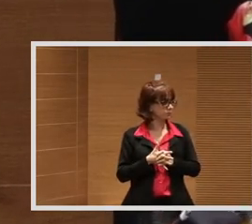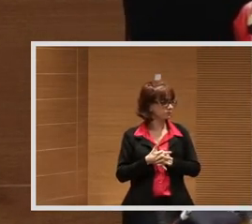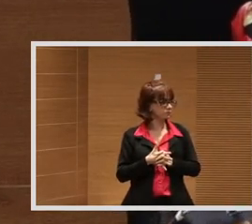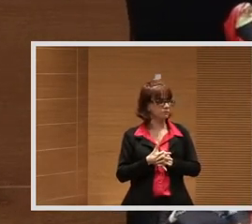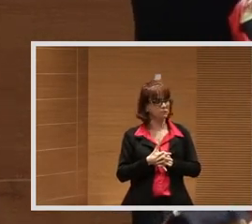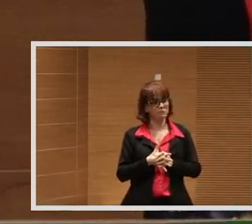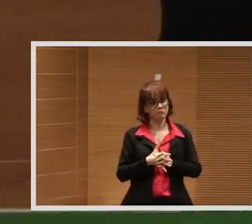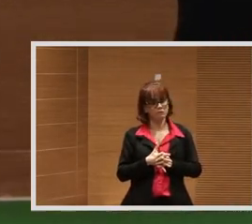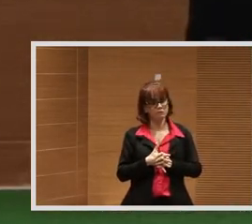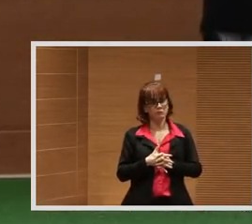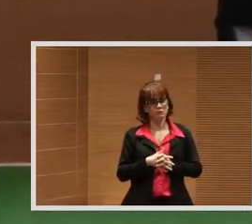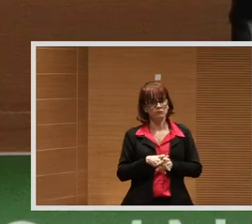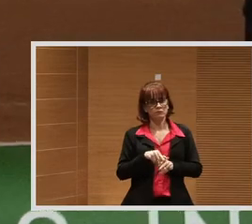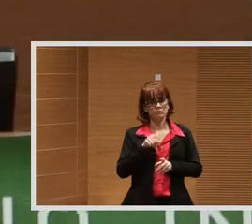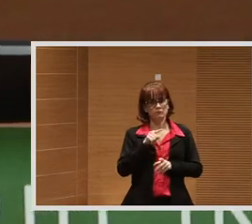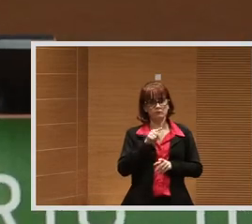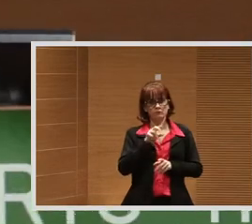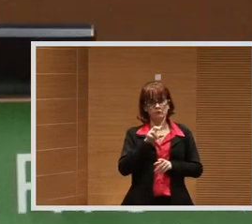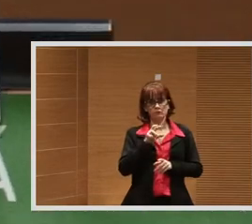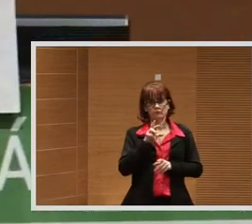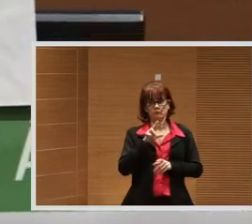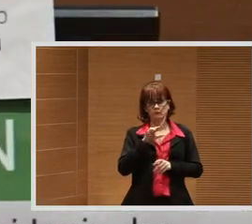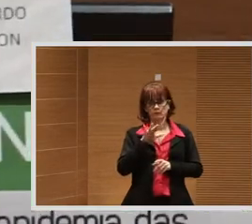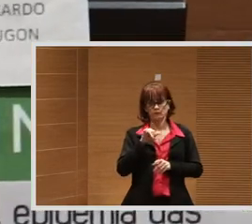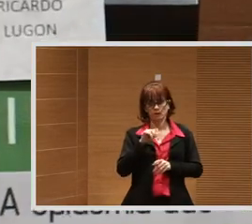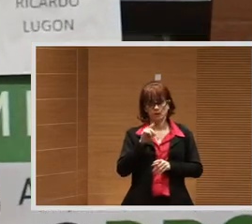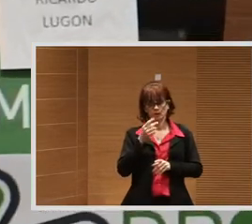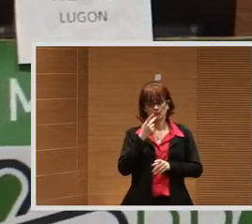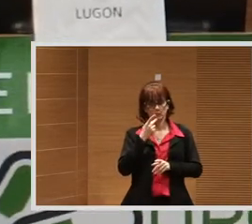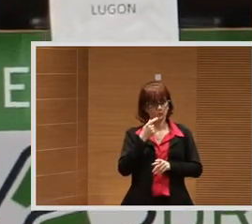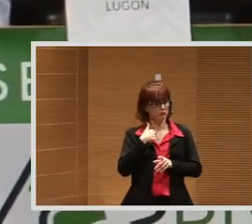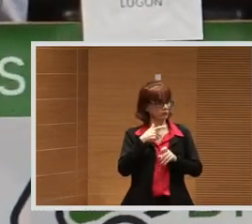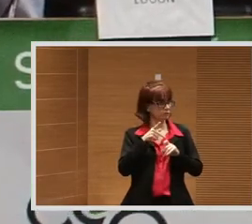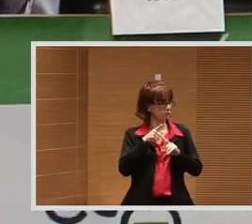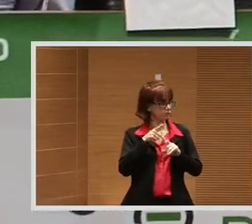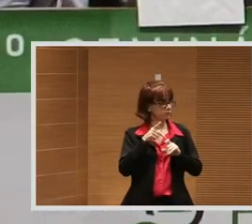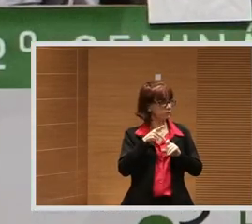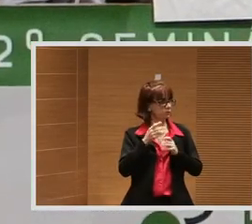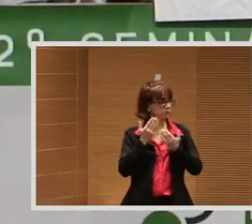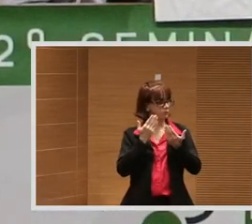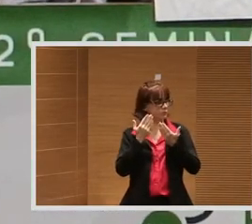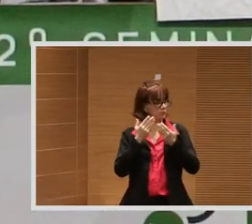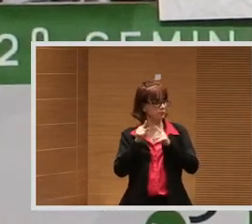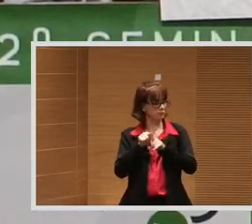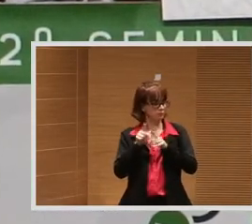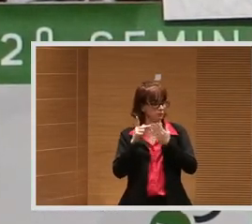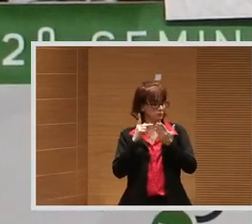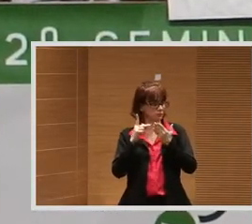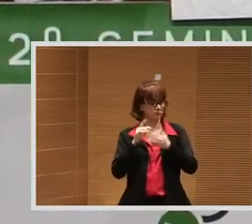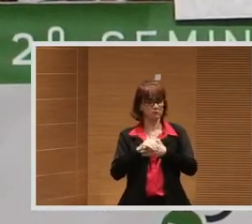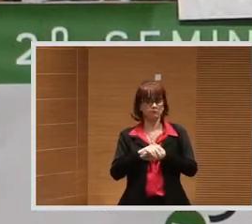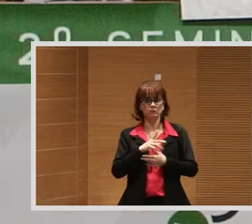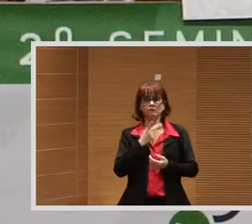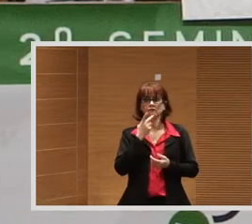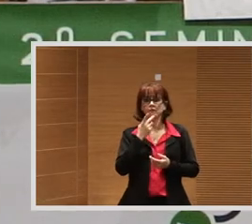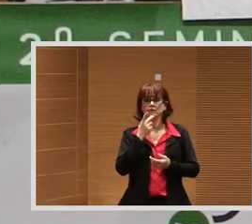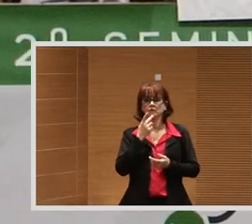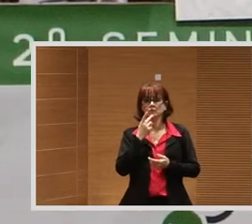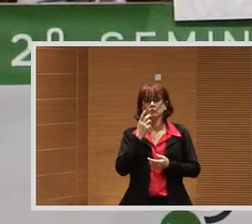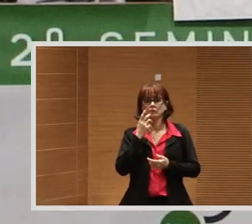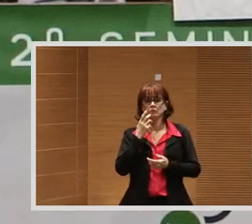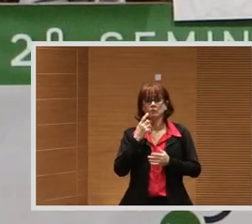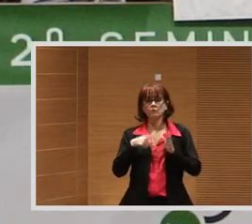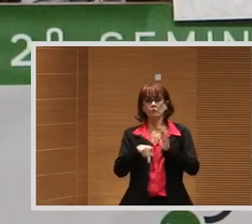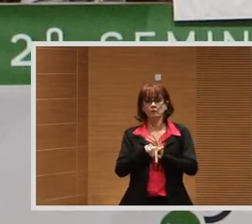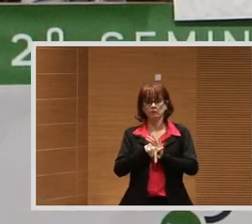O Ricardo falou do... Meu nome é Holmes, eu sou pediatra e psiquiatra. Ele falou do BPC,